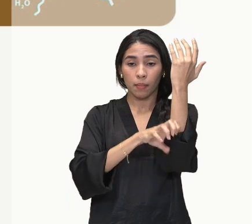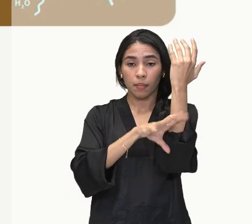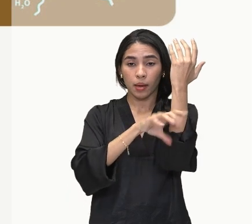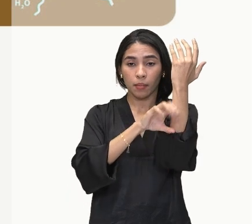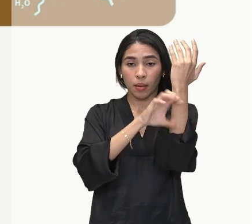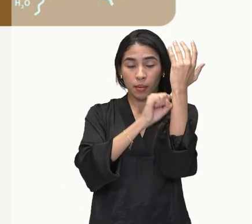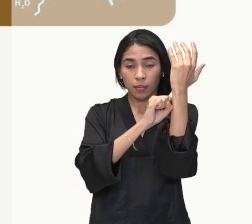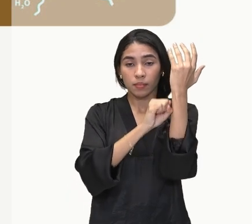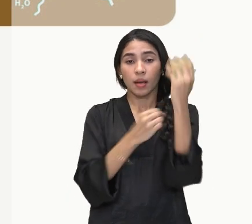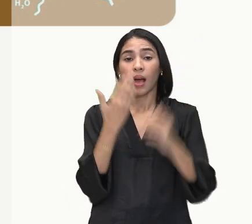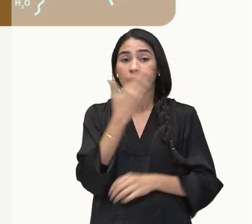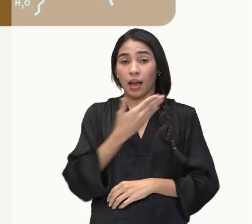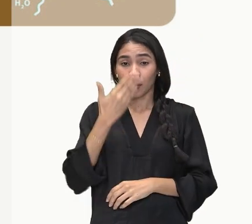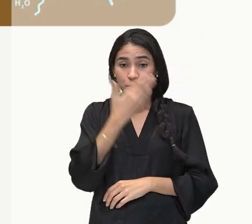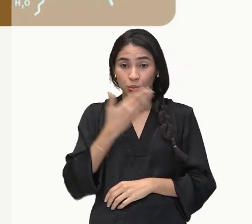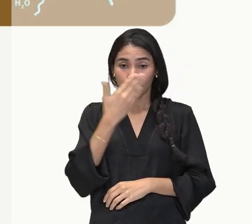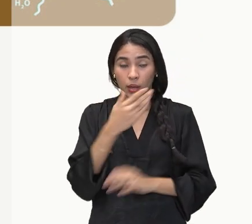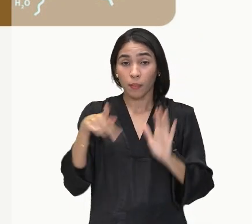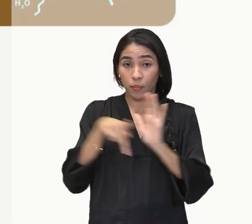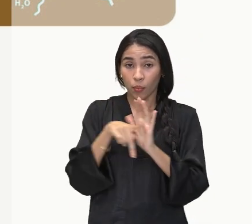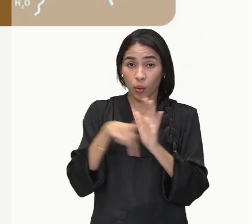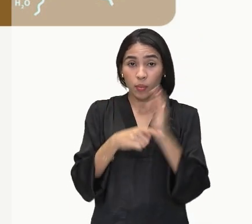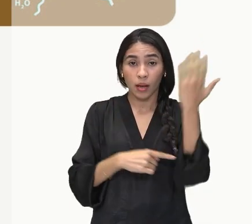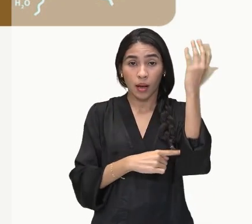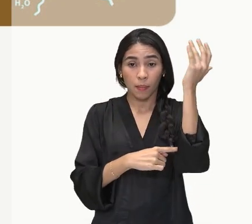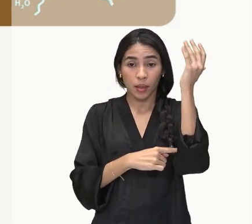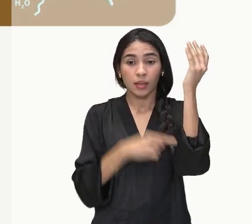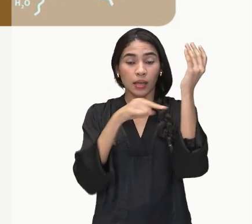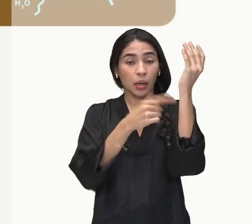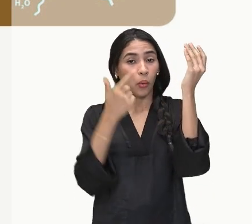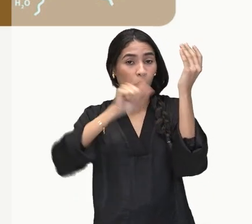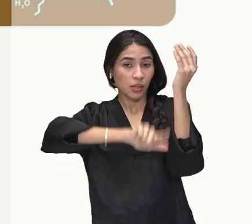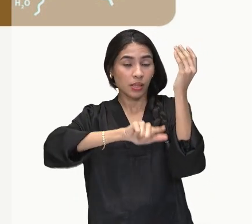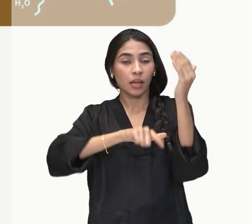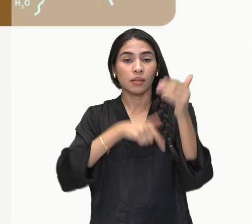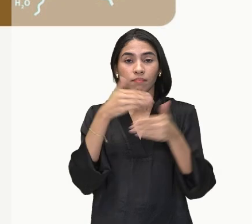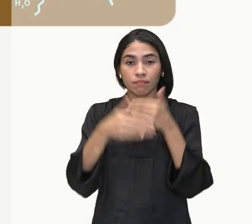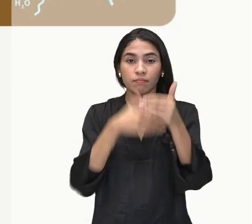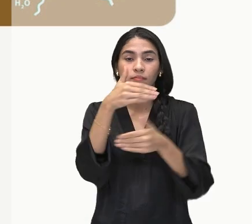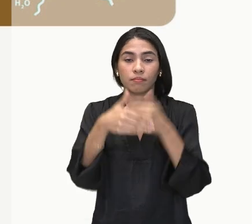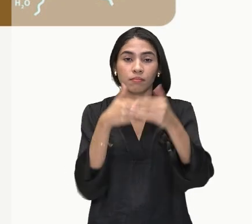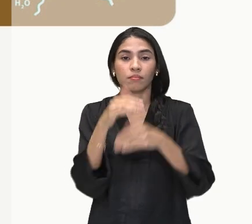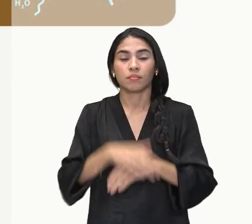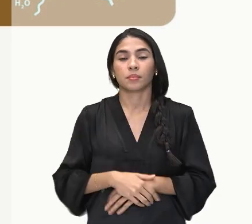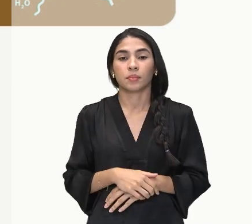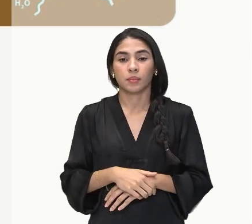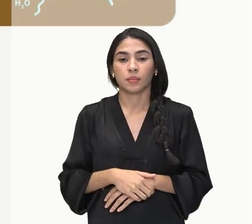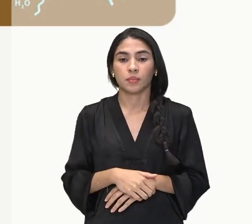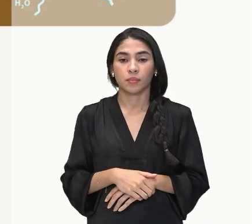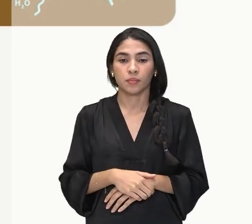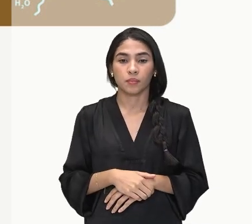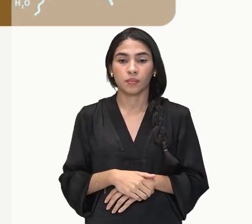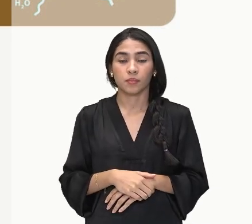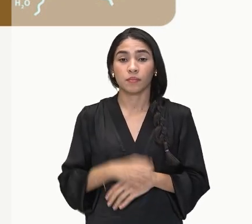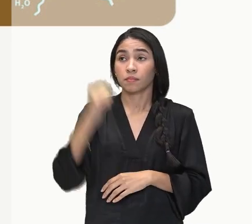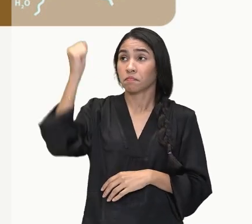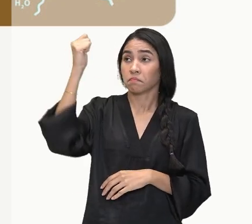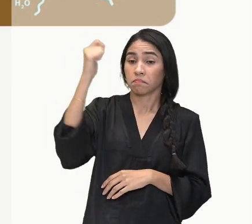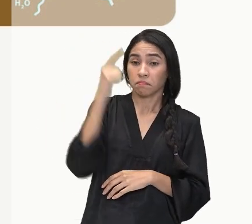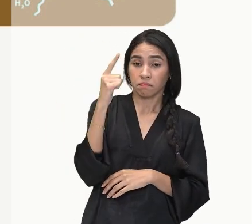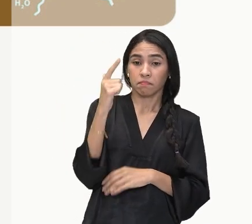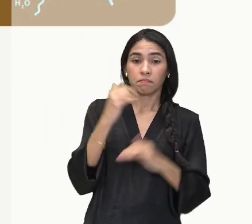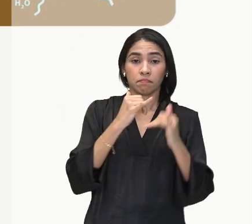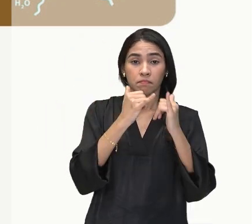Na energia química que a planta consegue ali realizar essa conversão, né, da energia luminosa em